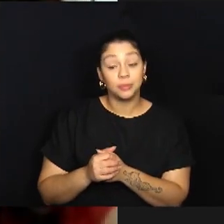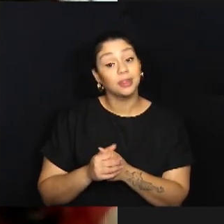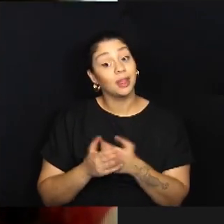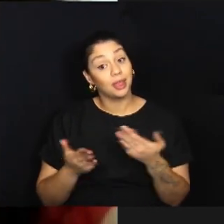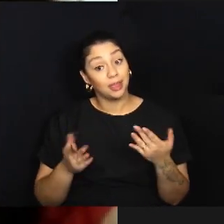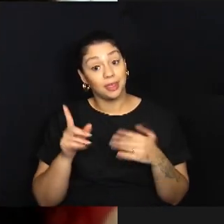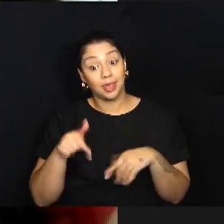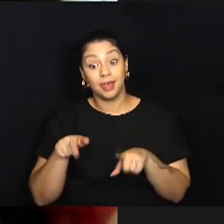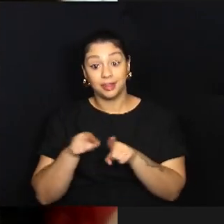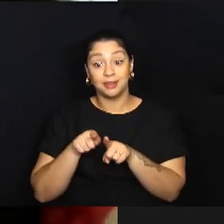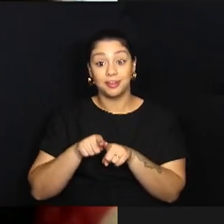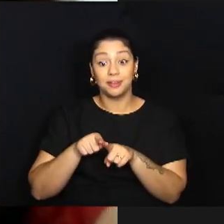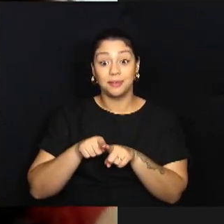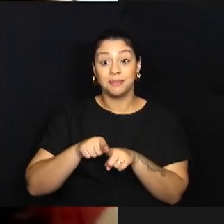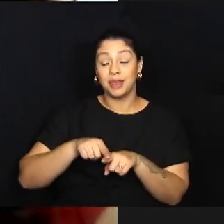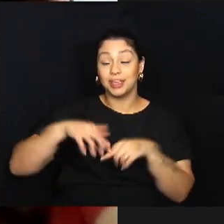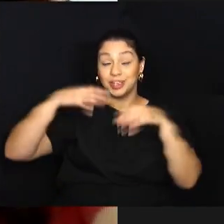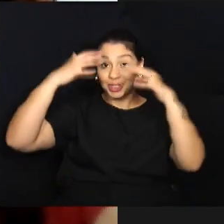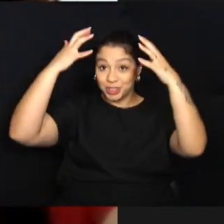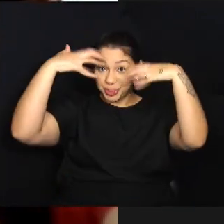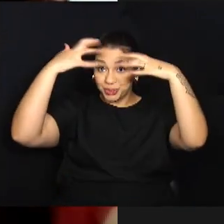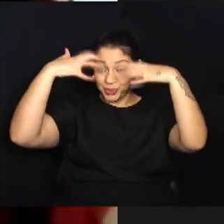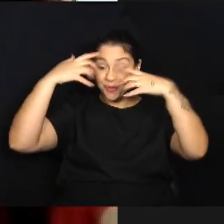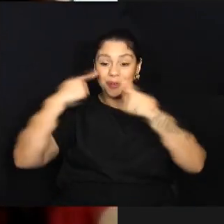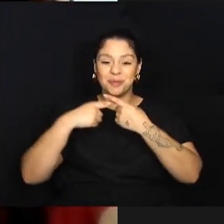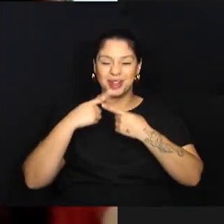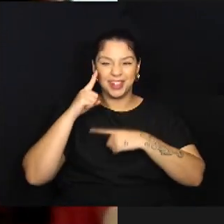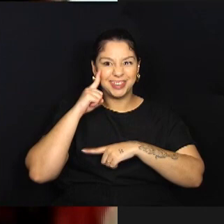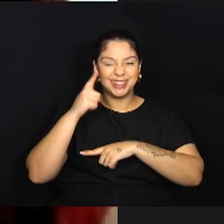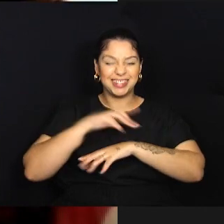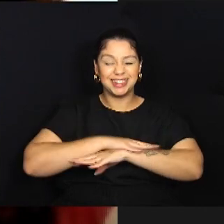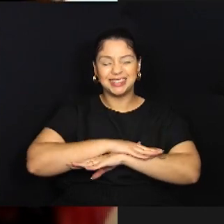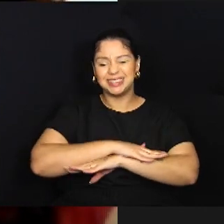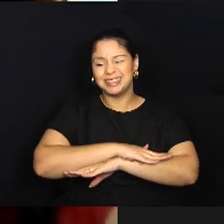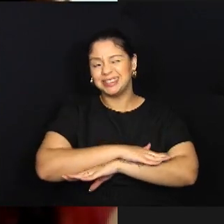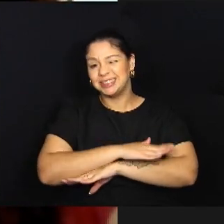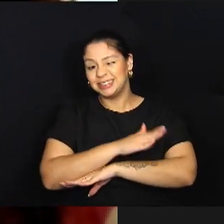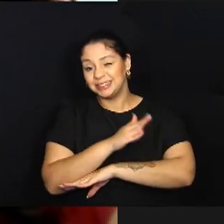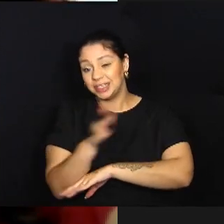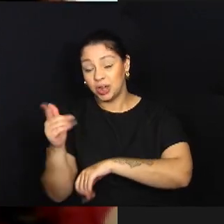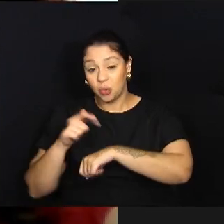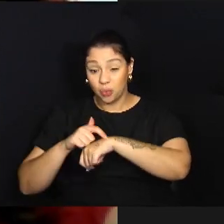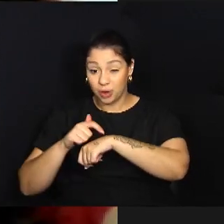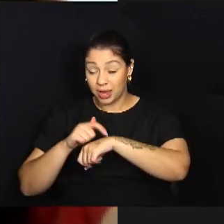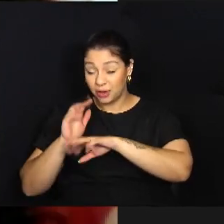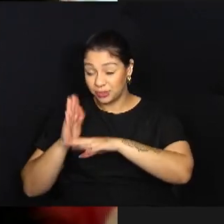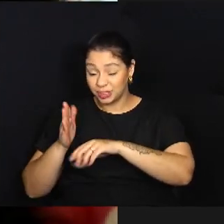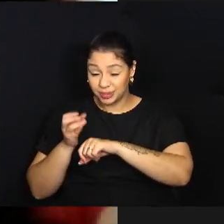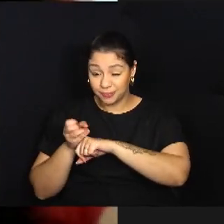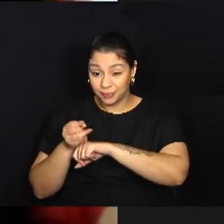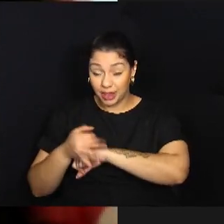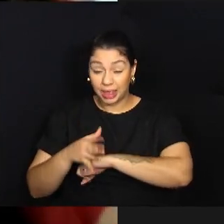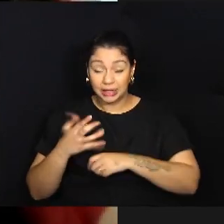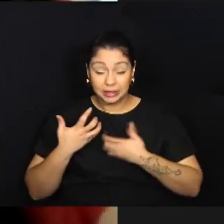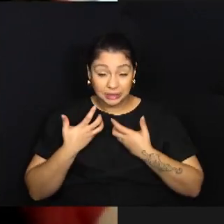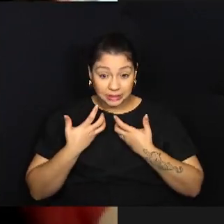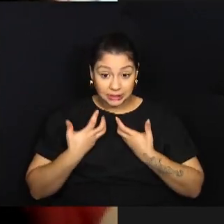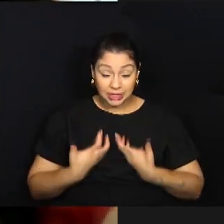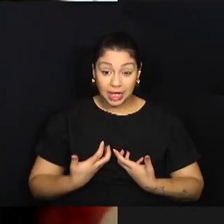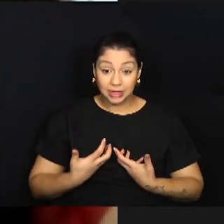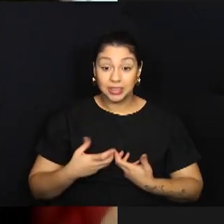um chuveiro gostoso, porque depois de um dia puxadíssimo, a gente chega tarde, normalmente tarde já moído, e lá